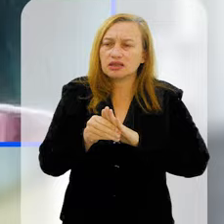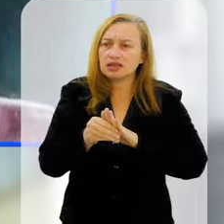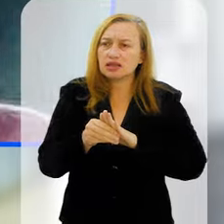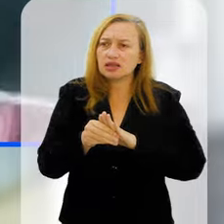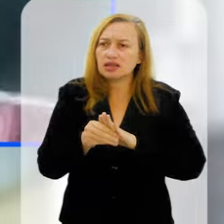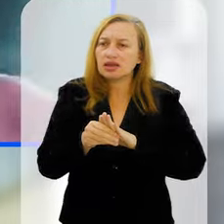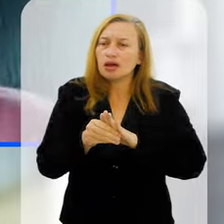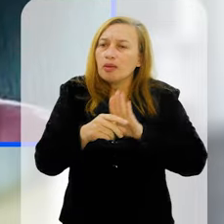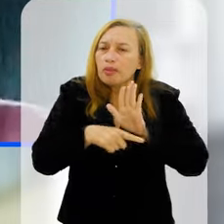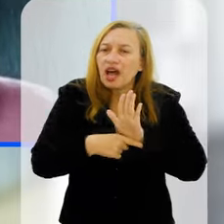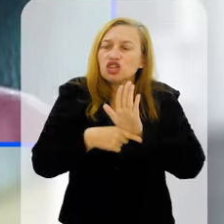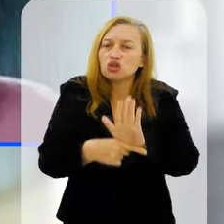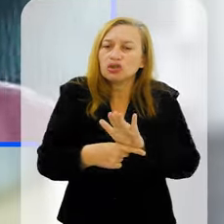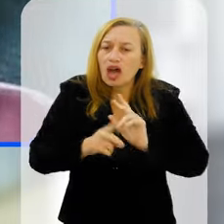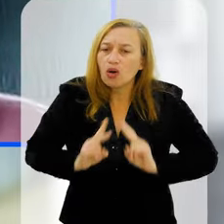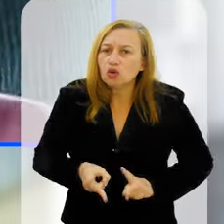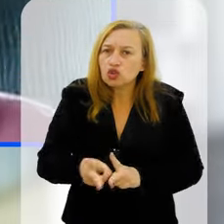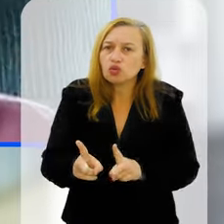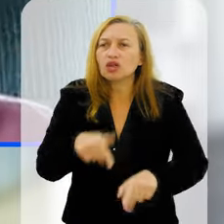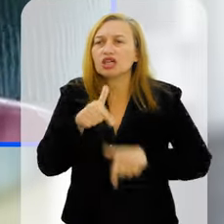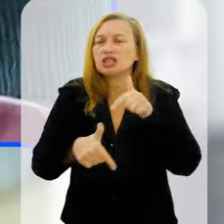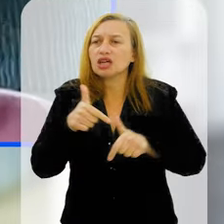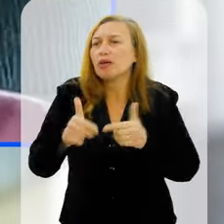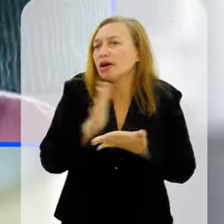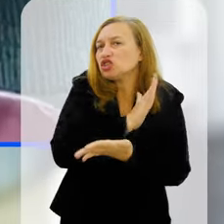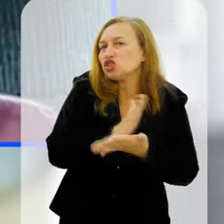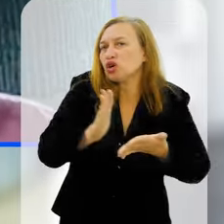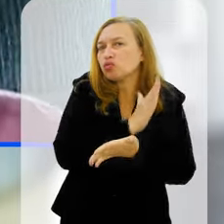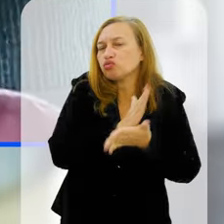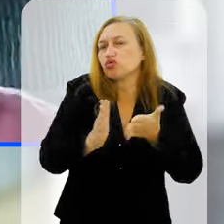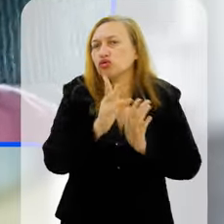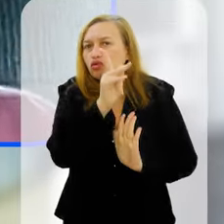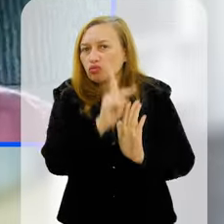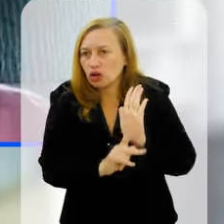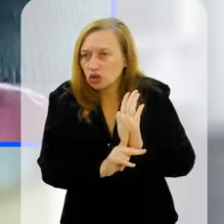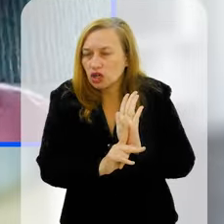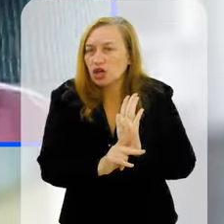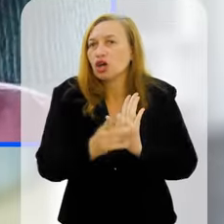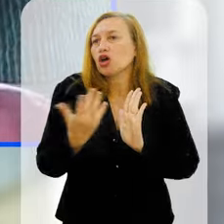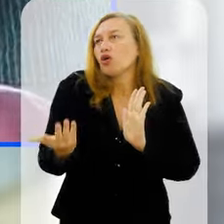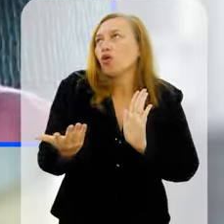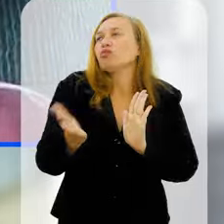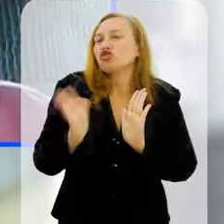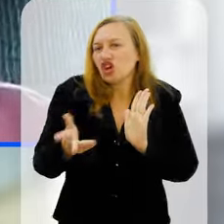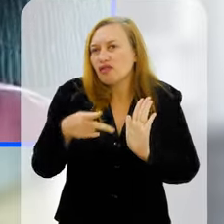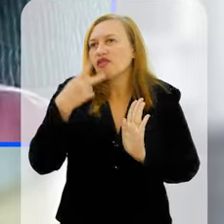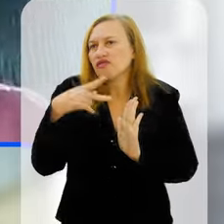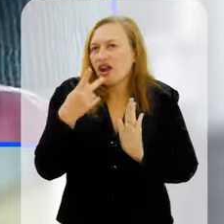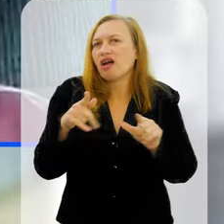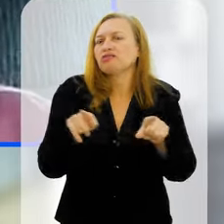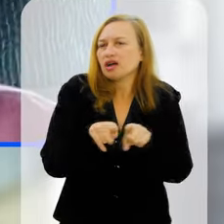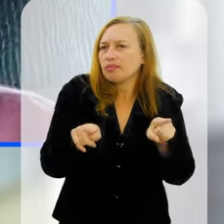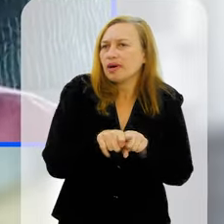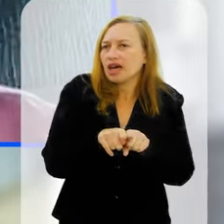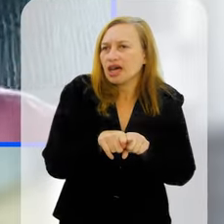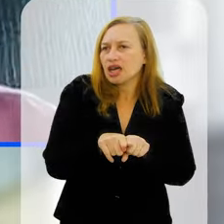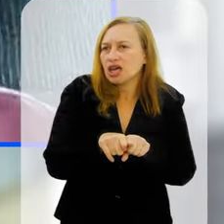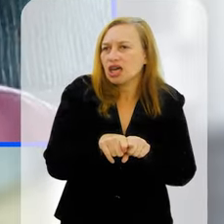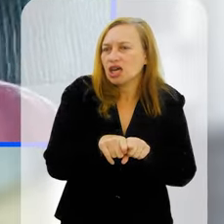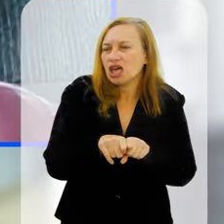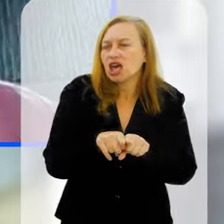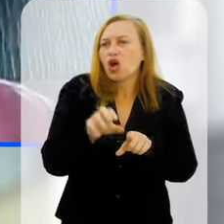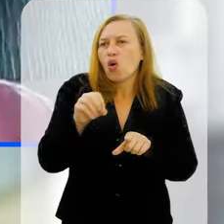parlamentares para viabilizar, né, a continuidade de trabalho de alguns desses projetos, como foi dito já